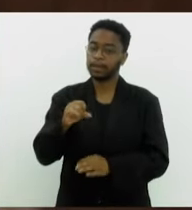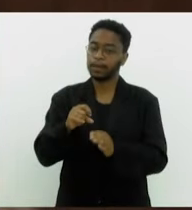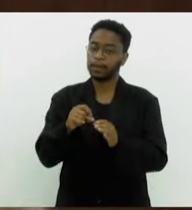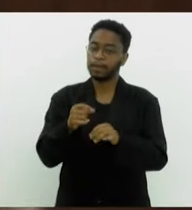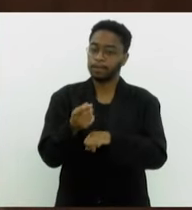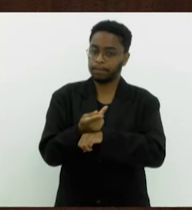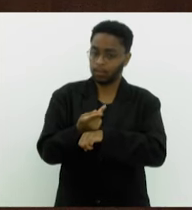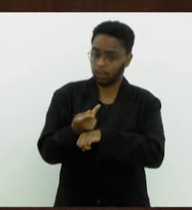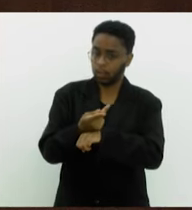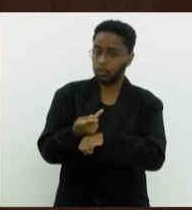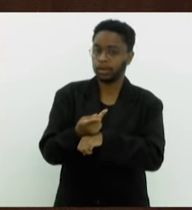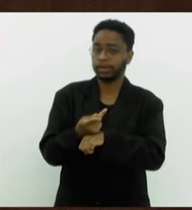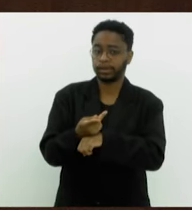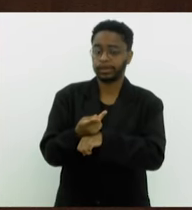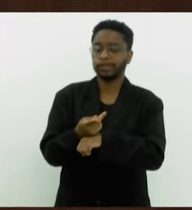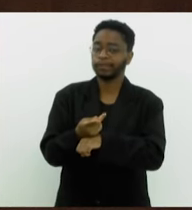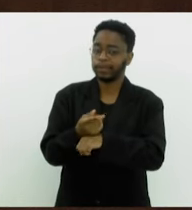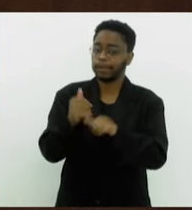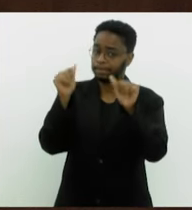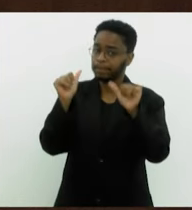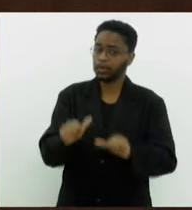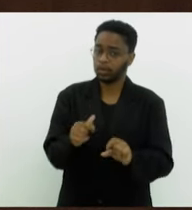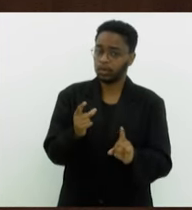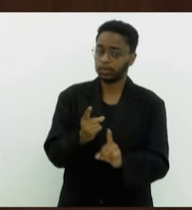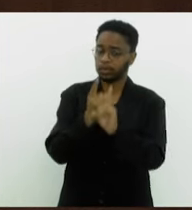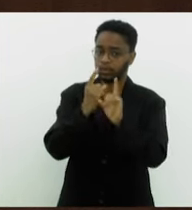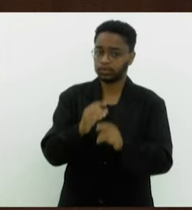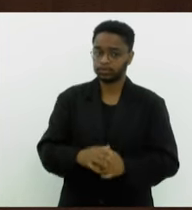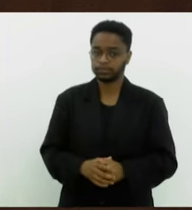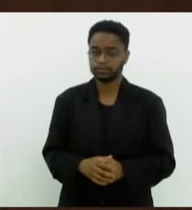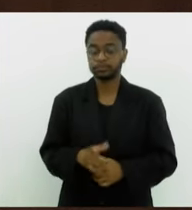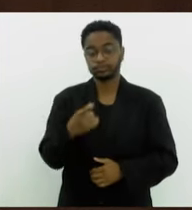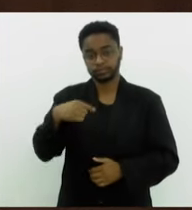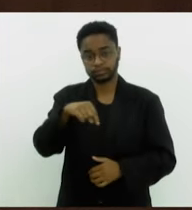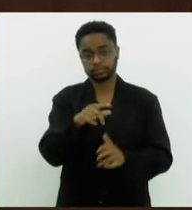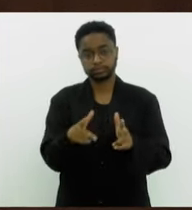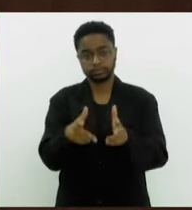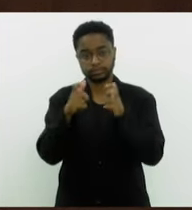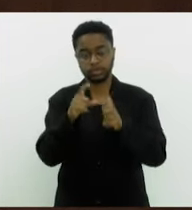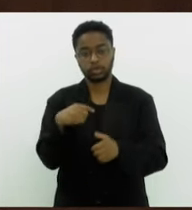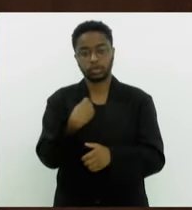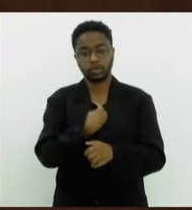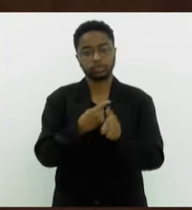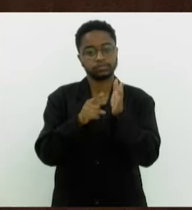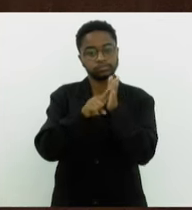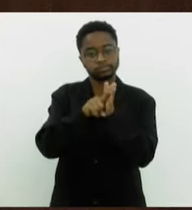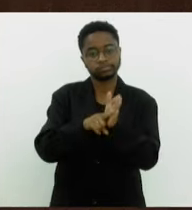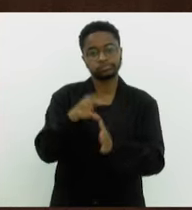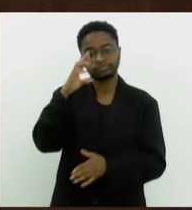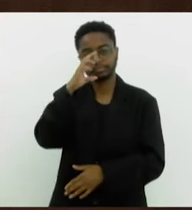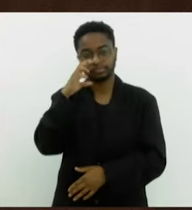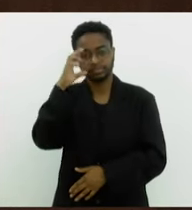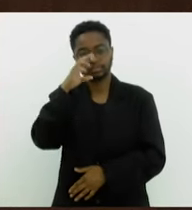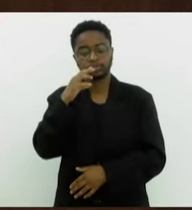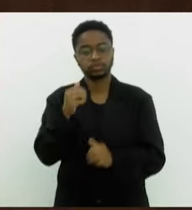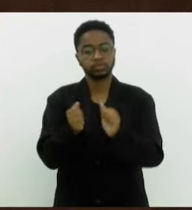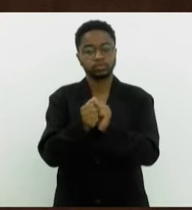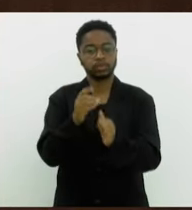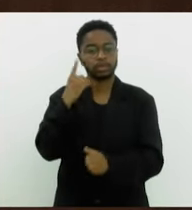fede. Vocês têm acompanhado a nossa saga de fiscalizações, eu, deputado